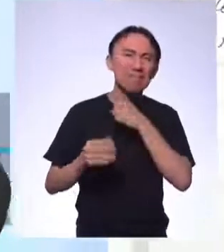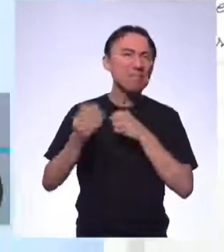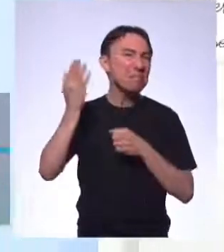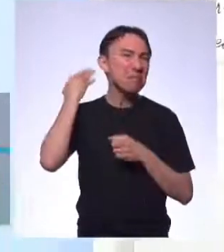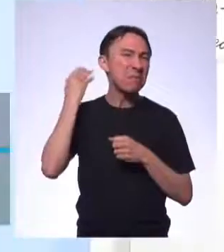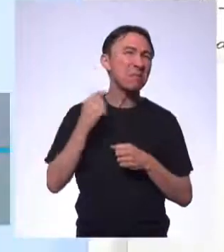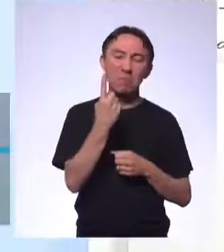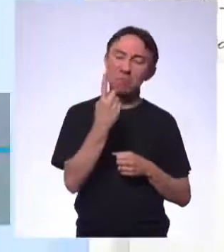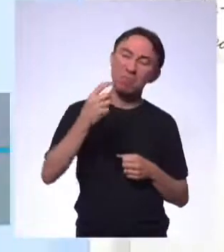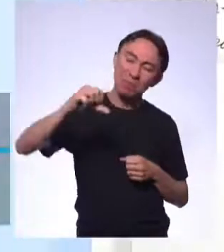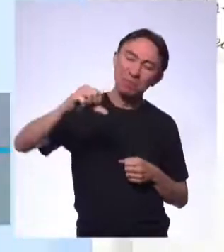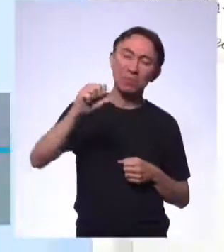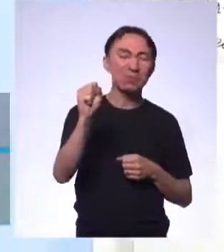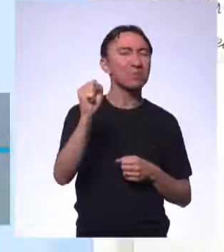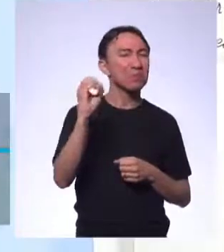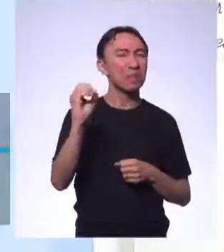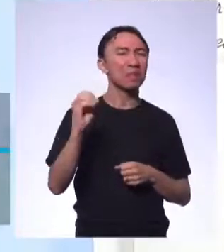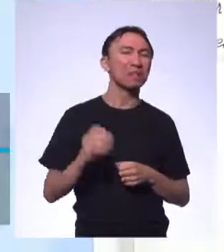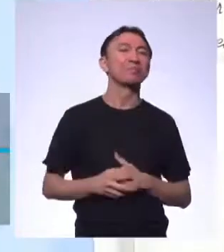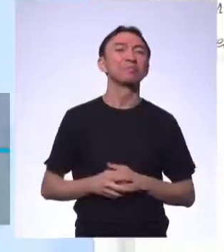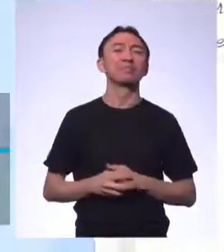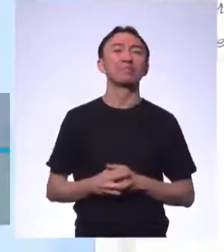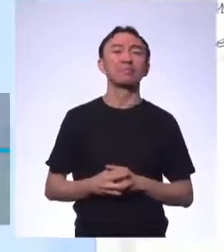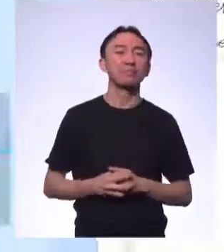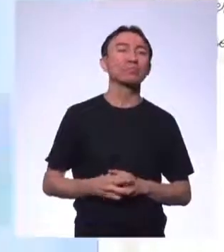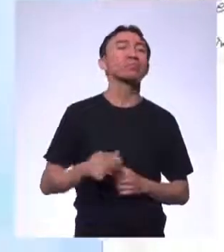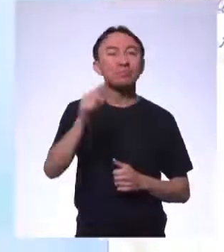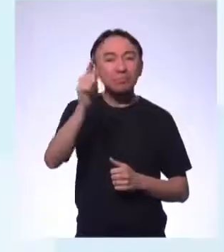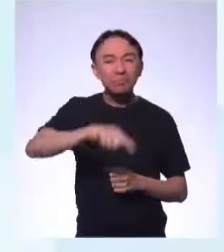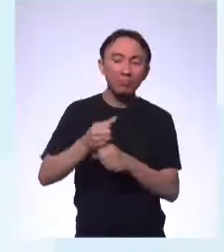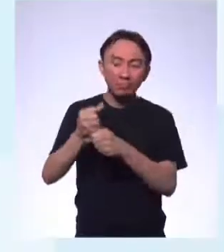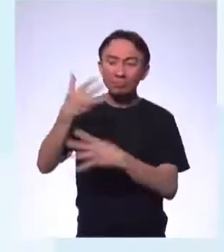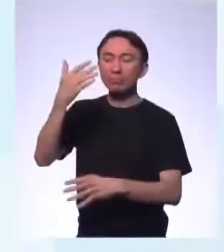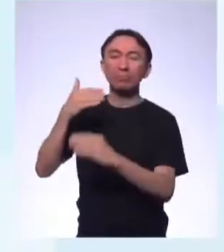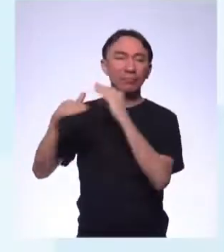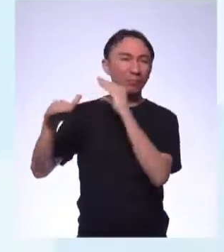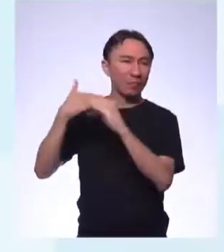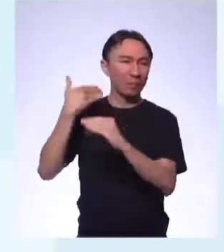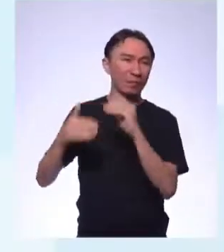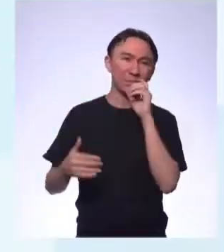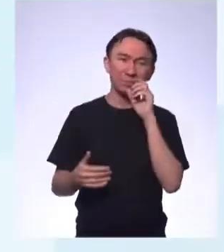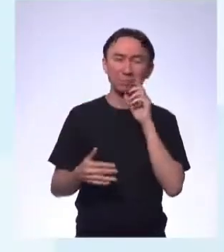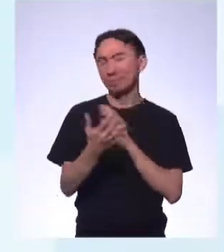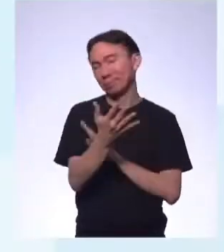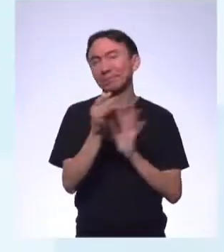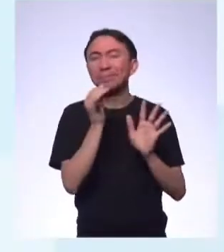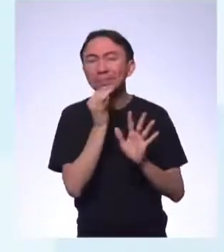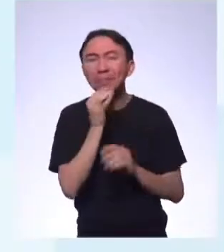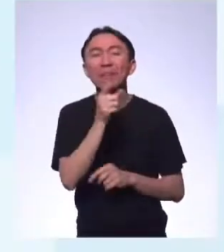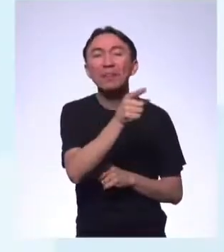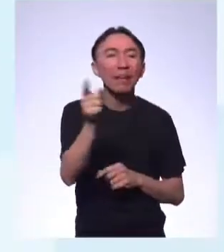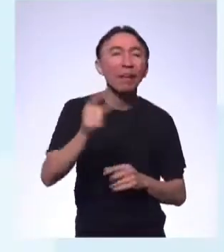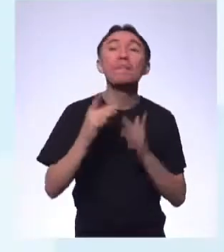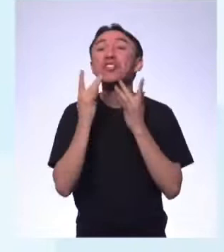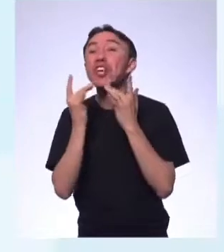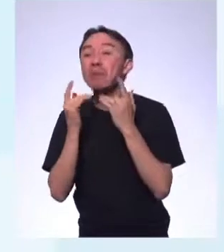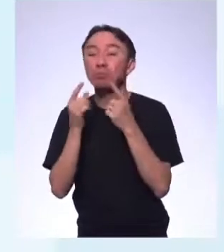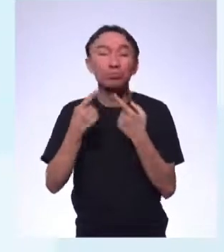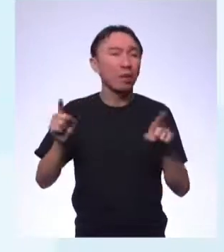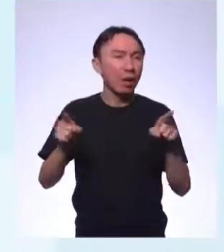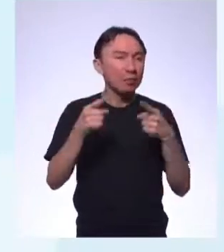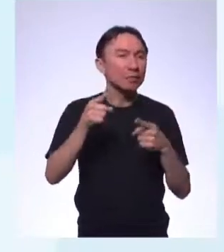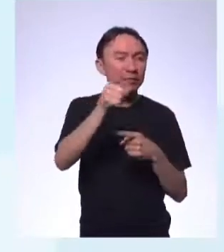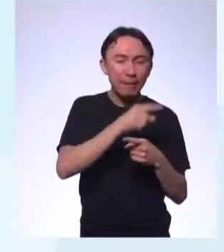80. Vamos lá. Agora vamos mais a uma interação pelo chat. Se vocês decidissem escrever um musical para teatro, qual tema